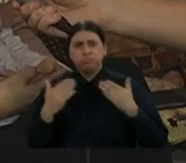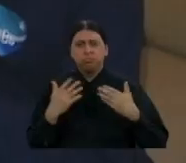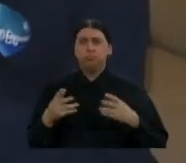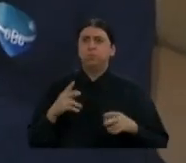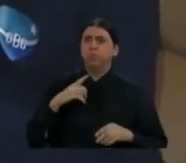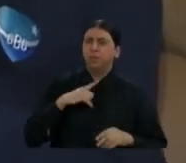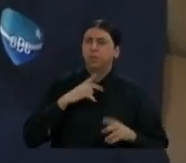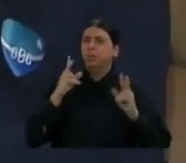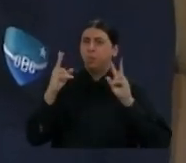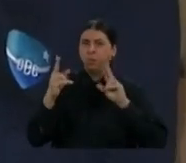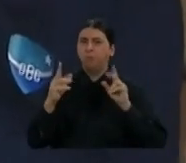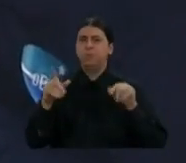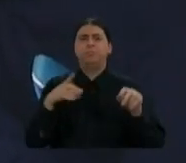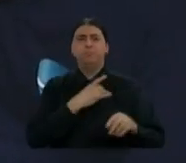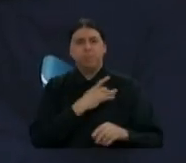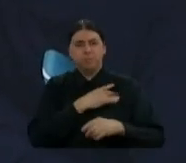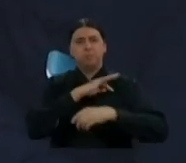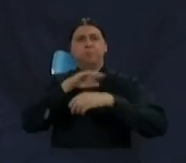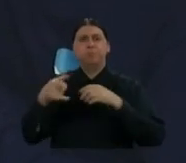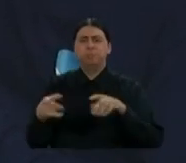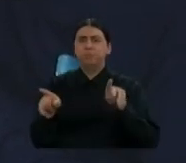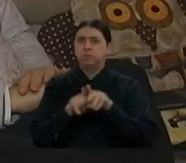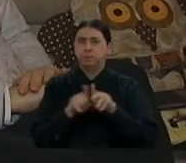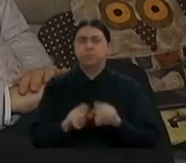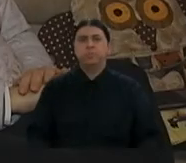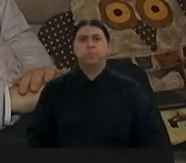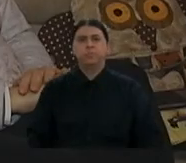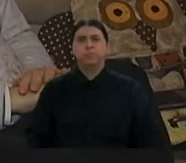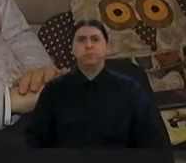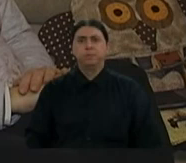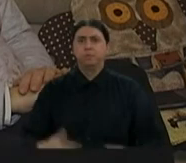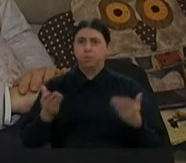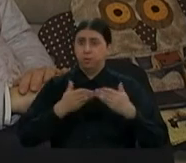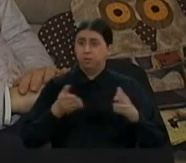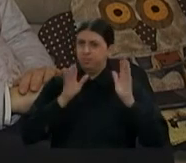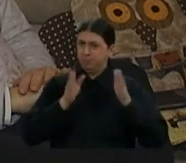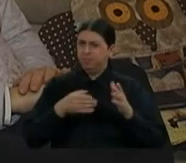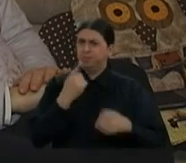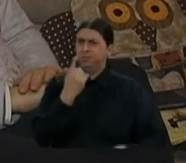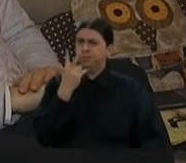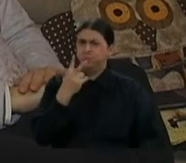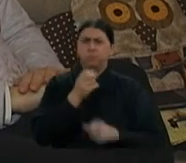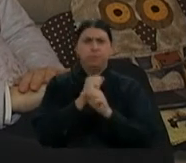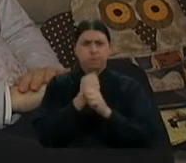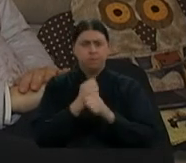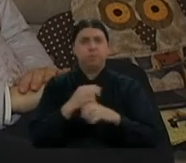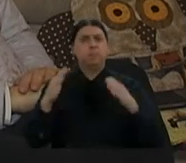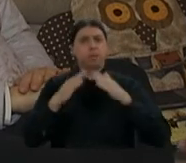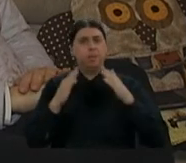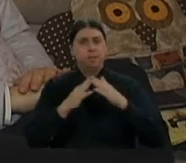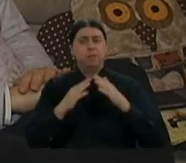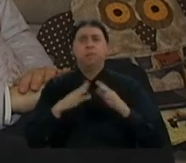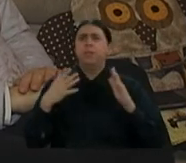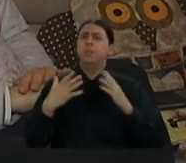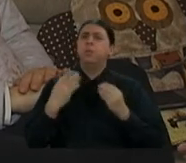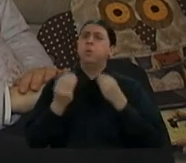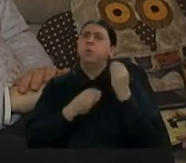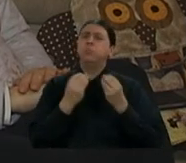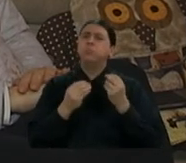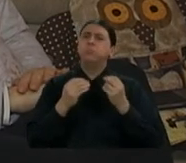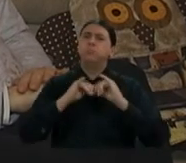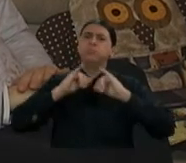inclusive os medos são semelhantes há 12 anos a corrida em casa diga que vocês